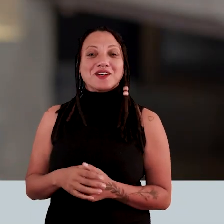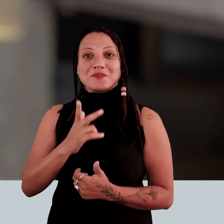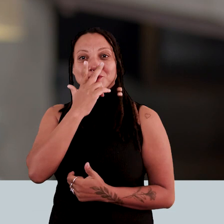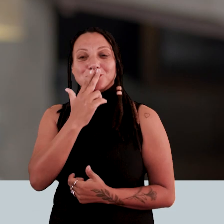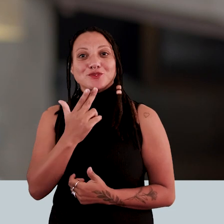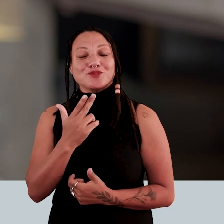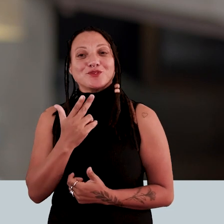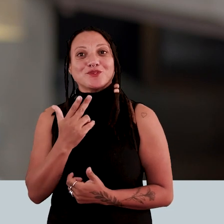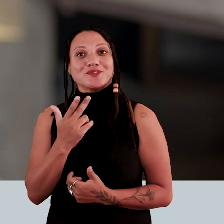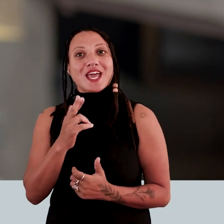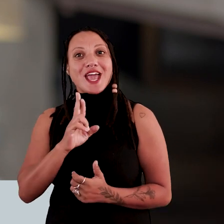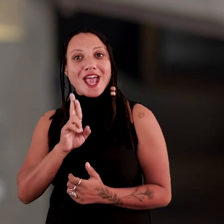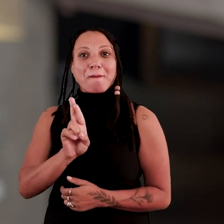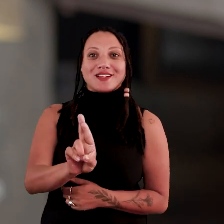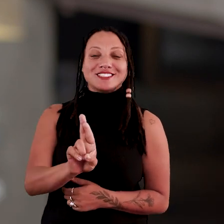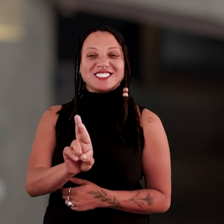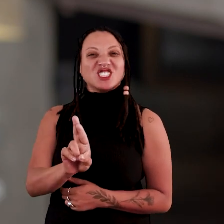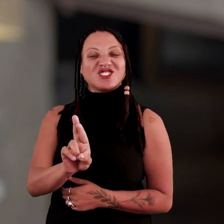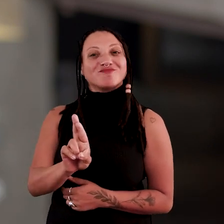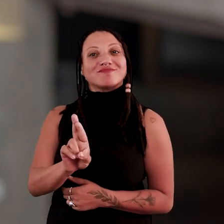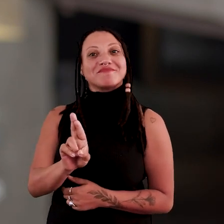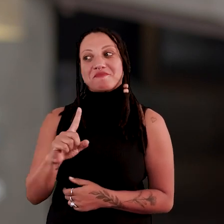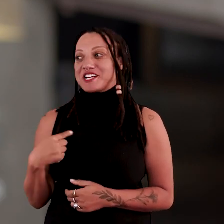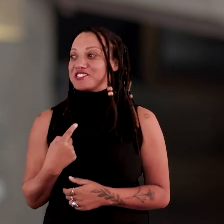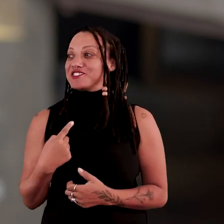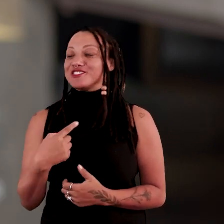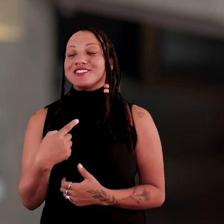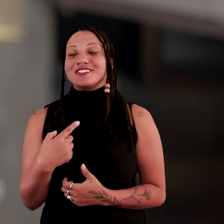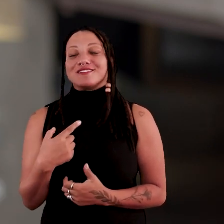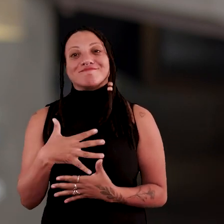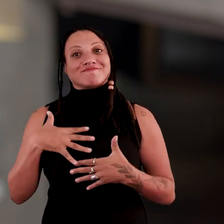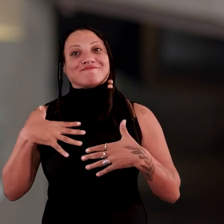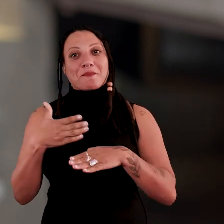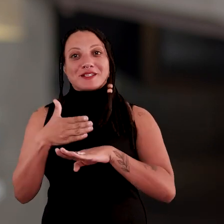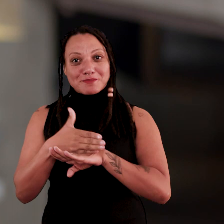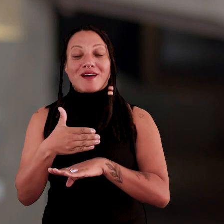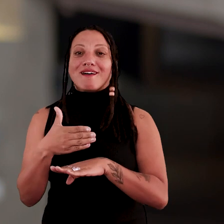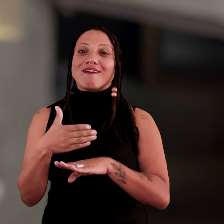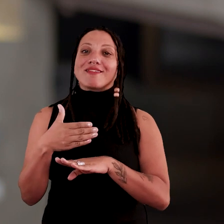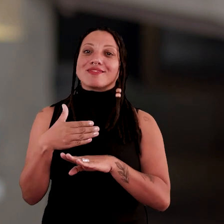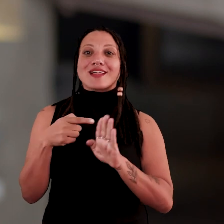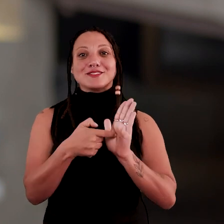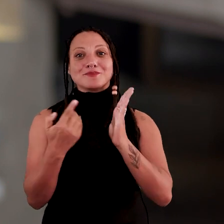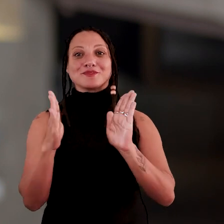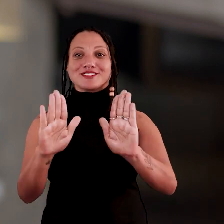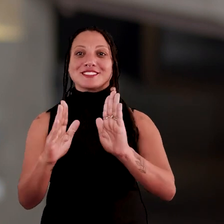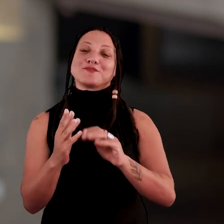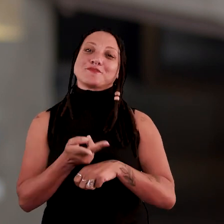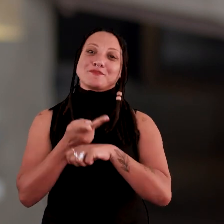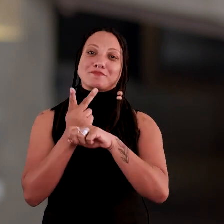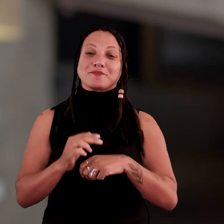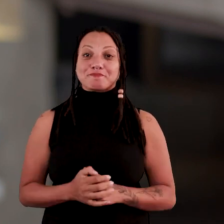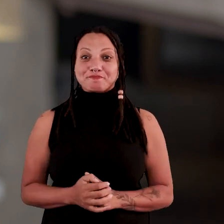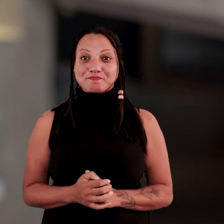Universidade de Brasília. Apresentei meu projeto A Vila dos Catadores Ciclistas no ano passado, em 2022. E ele foi feito